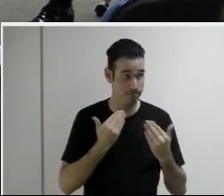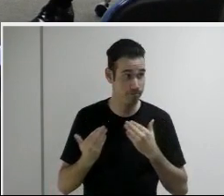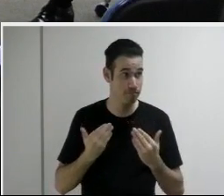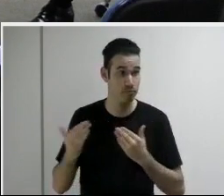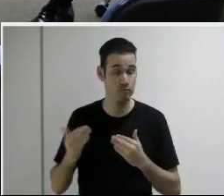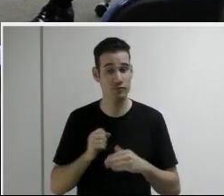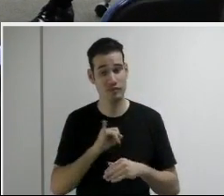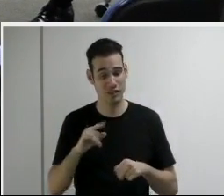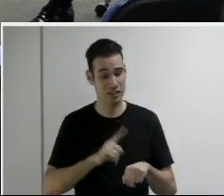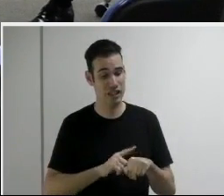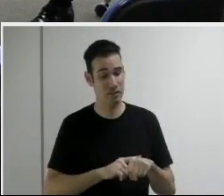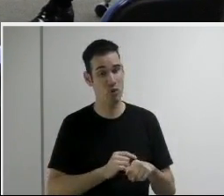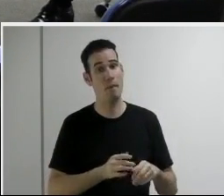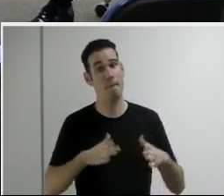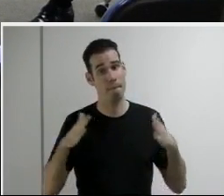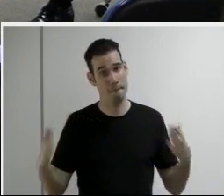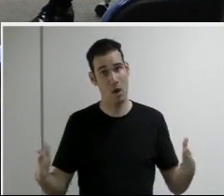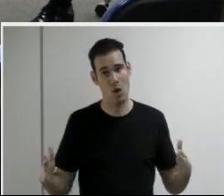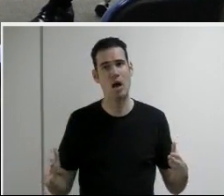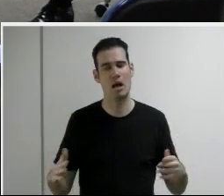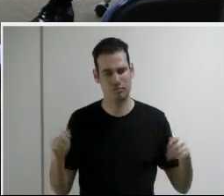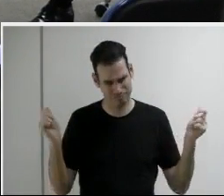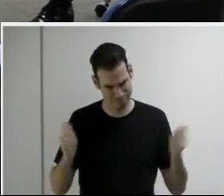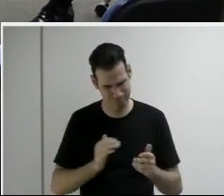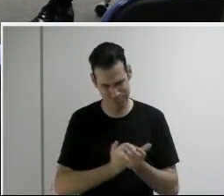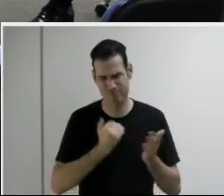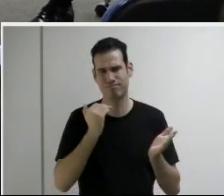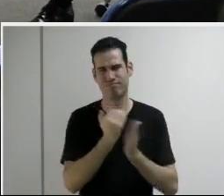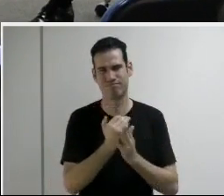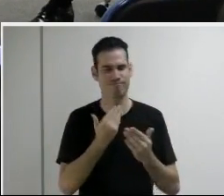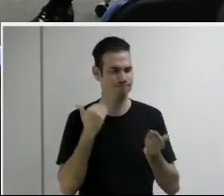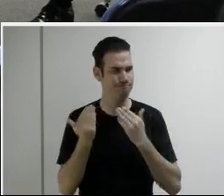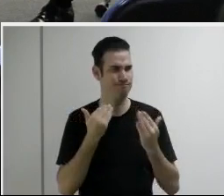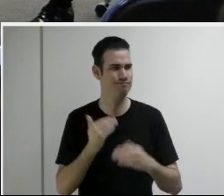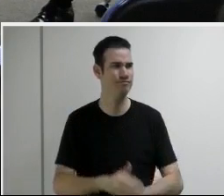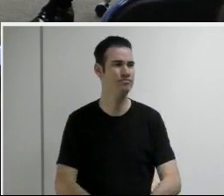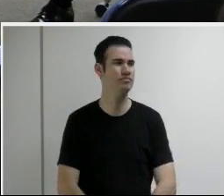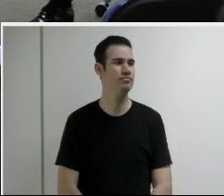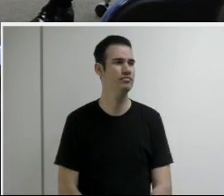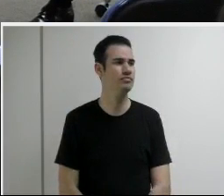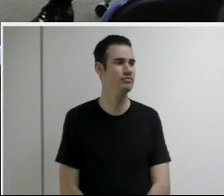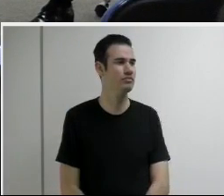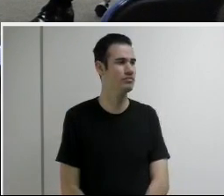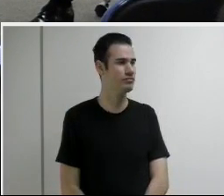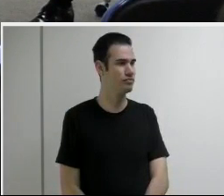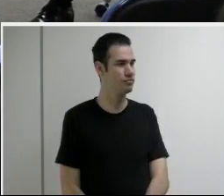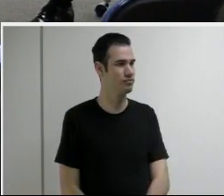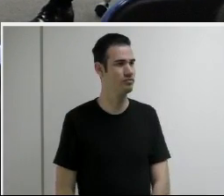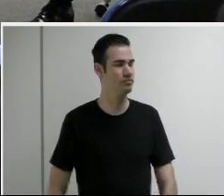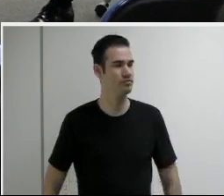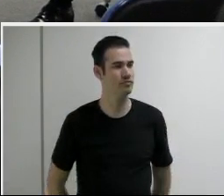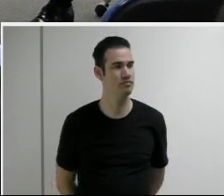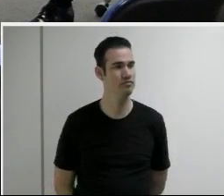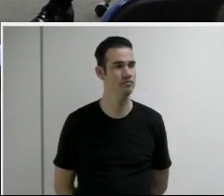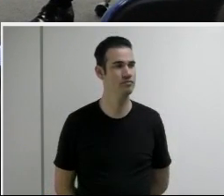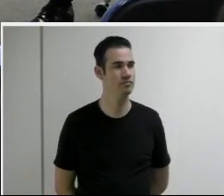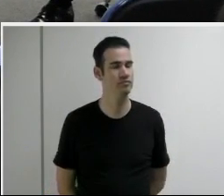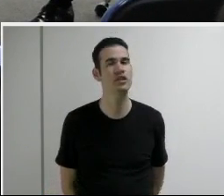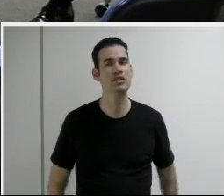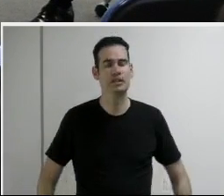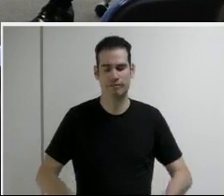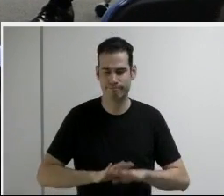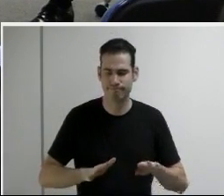mais tempo, teria mais emendas e mais discussão. Mas é isso, eu não sei quanto tempo eu gastei, estou sem controle, mas, enfim, vou encerrar